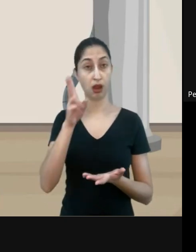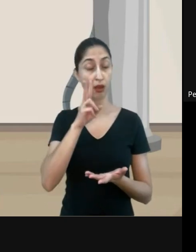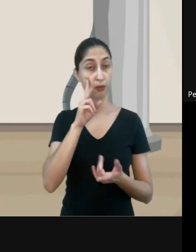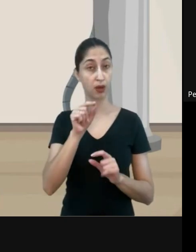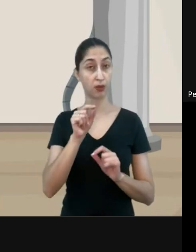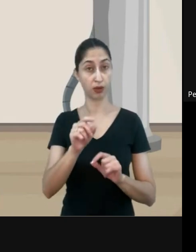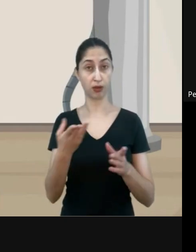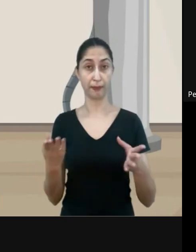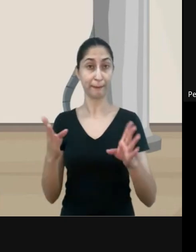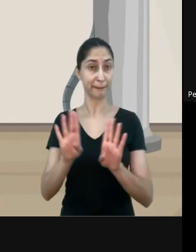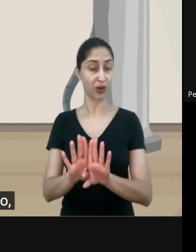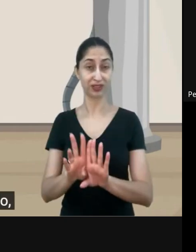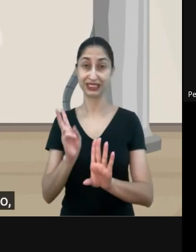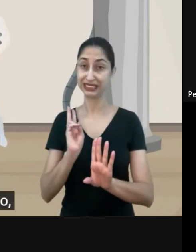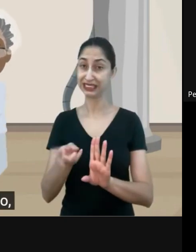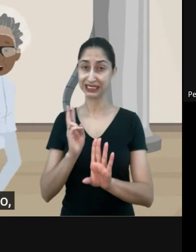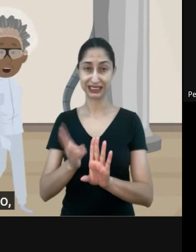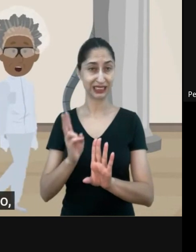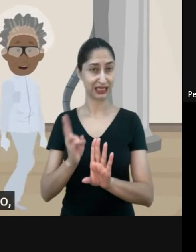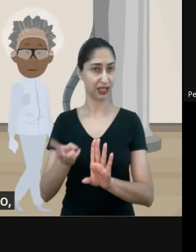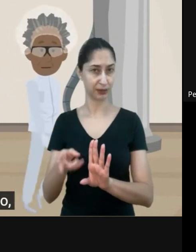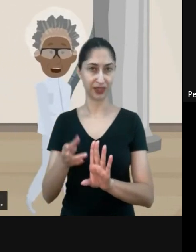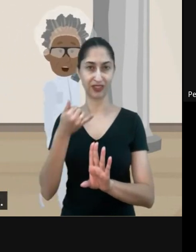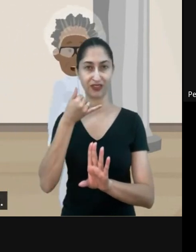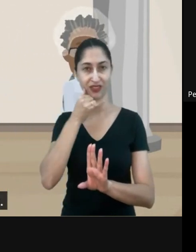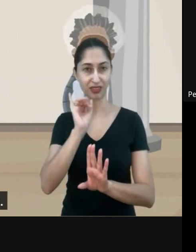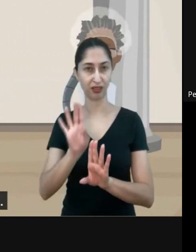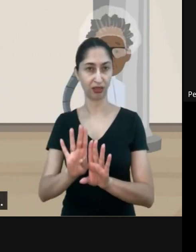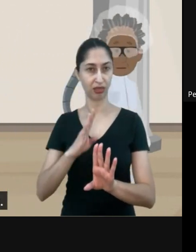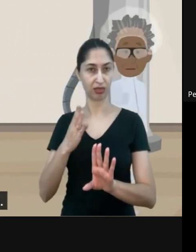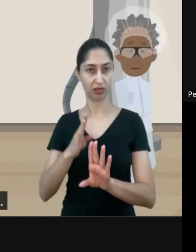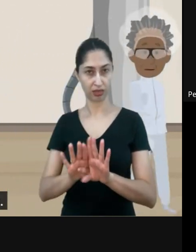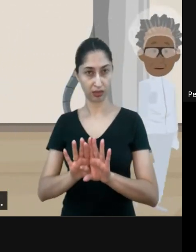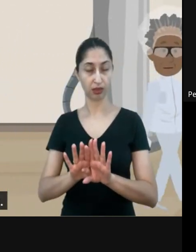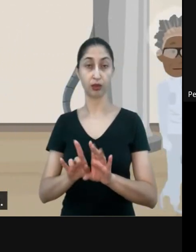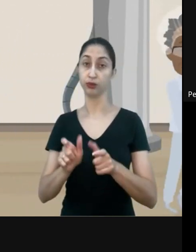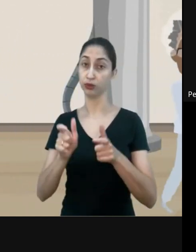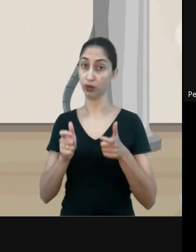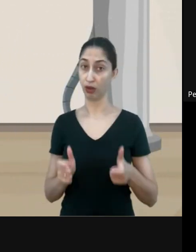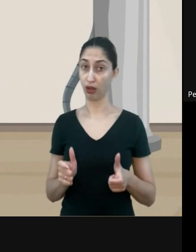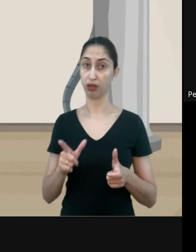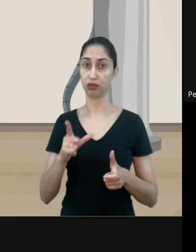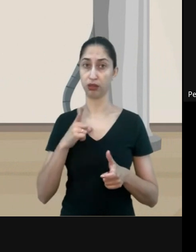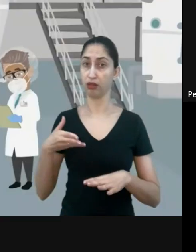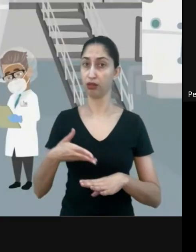Lembre-se de manter as portas fechadas sempre que recomendado, principalmente em áreas restritas.